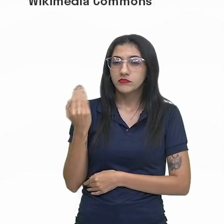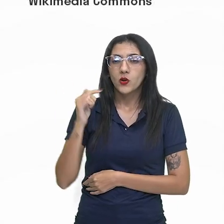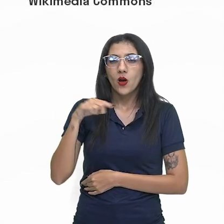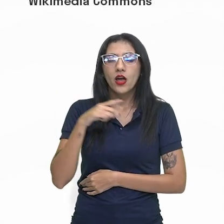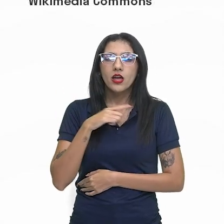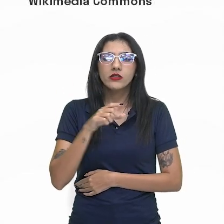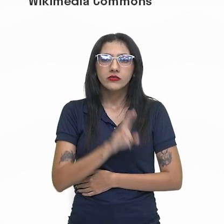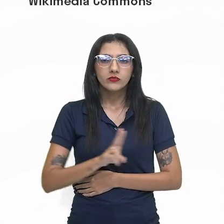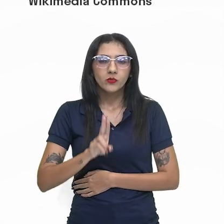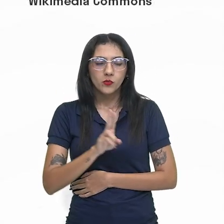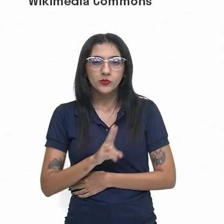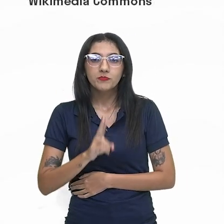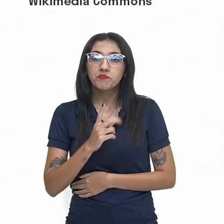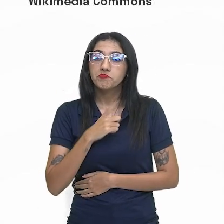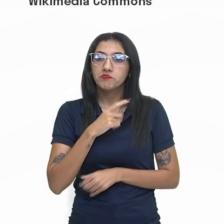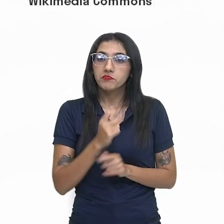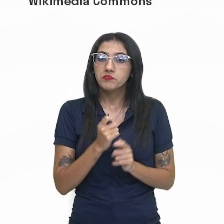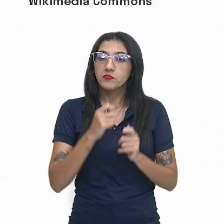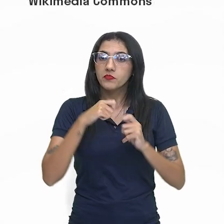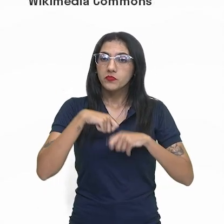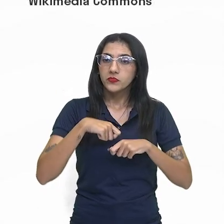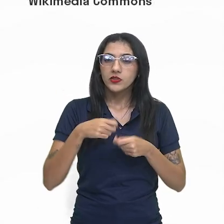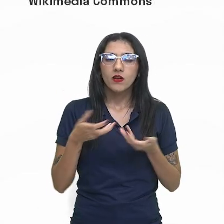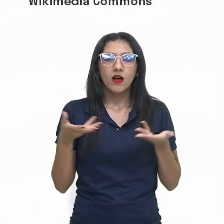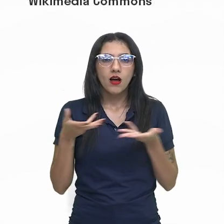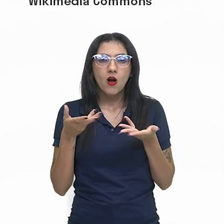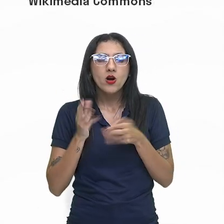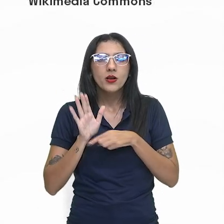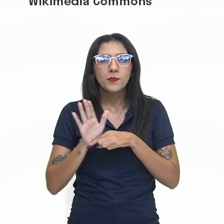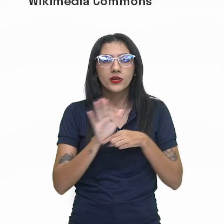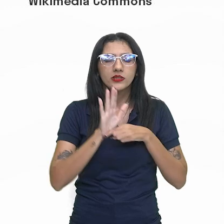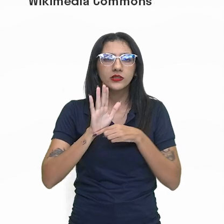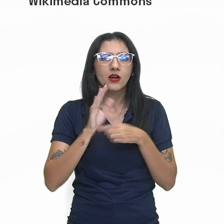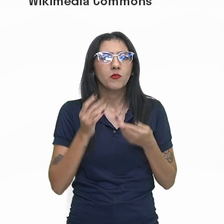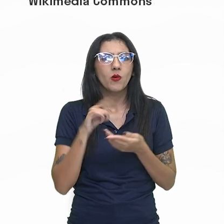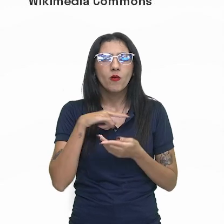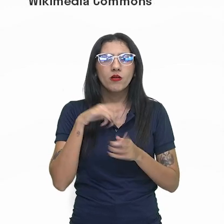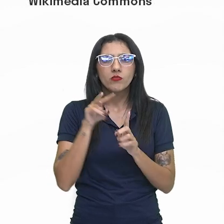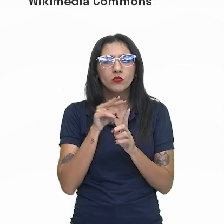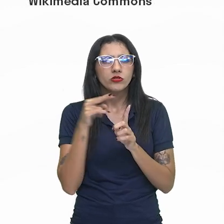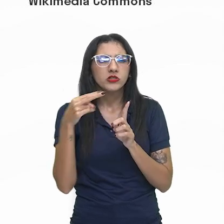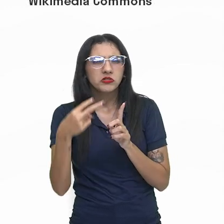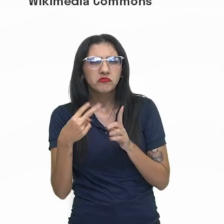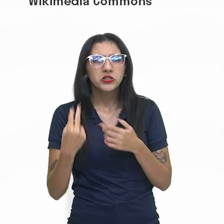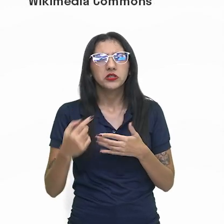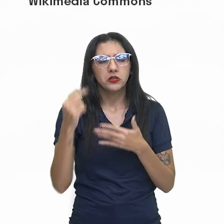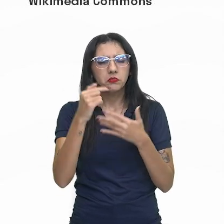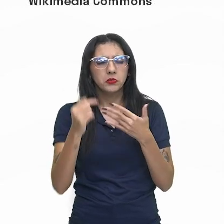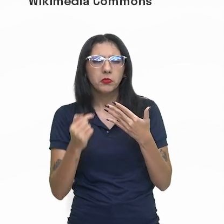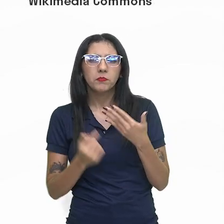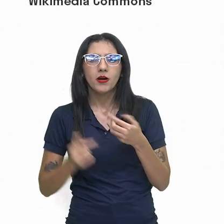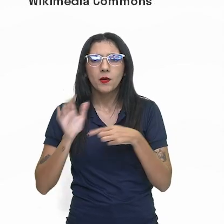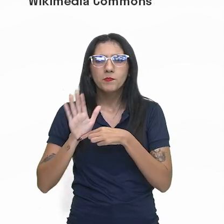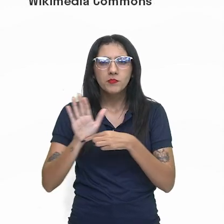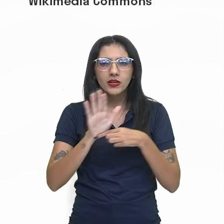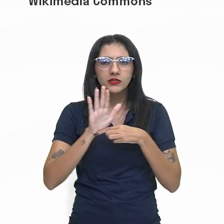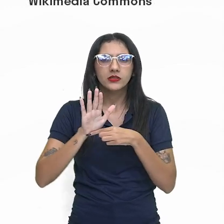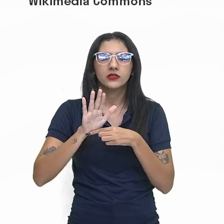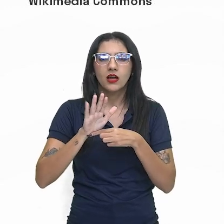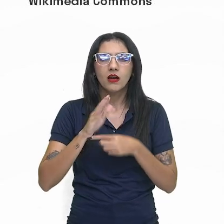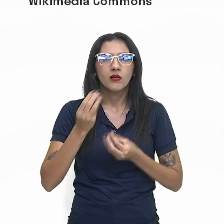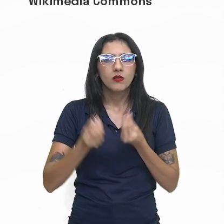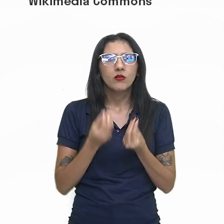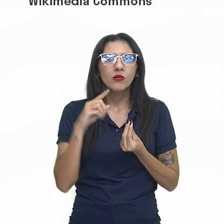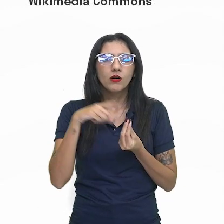para trazer aí a sua discussão, as suas análises, né, de